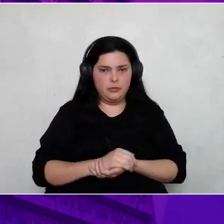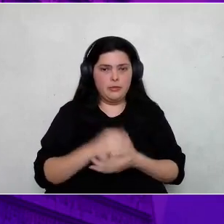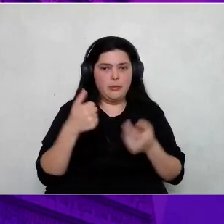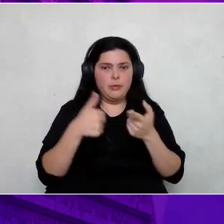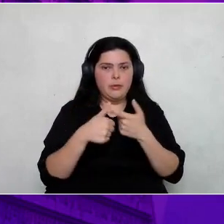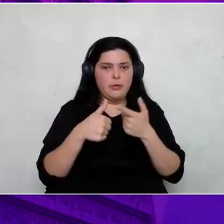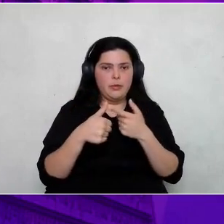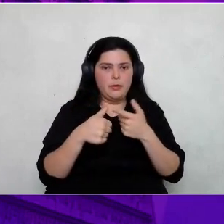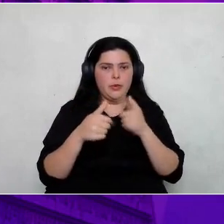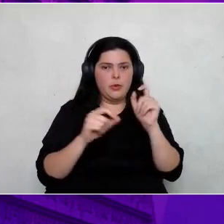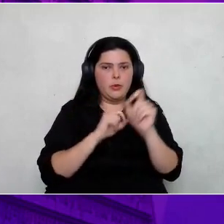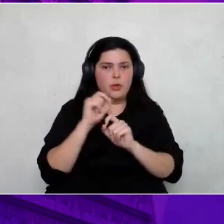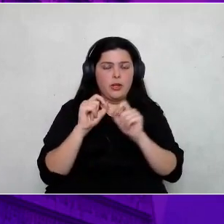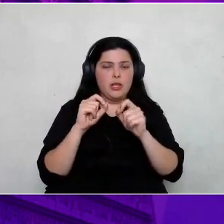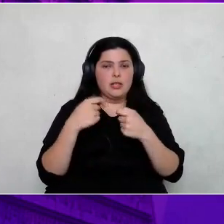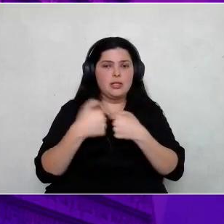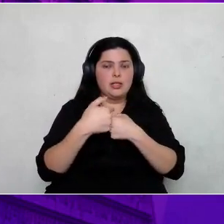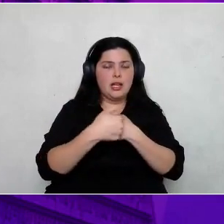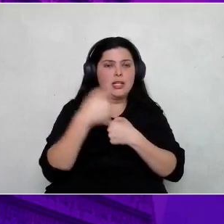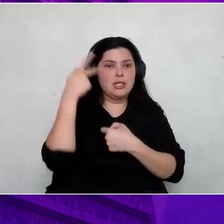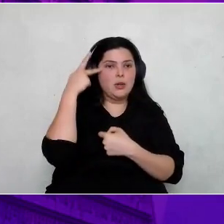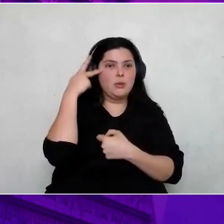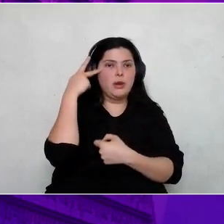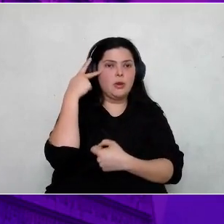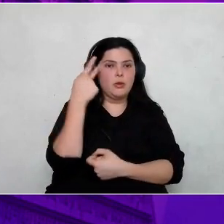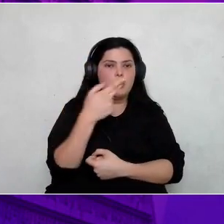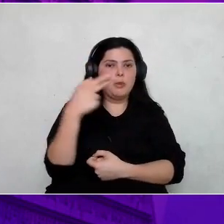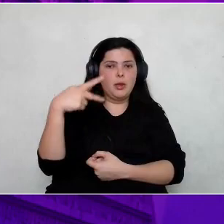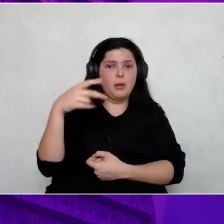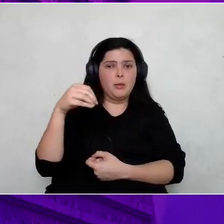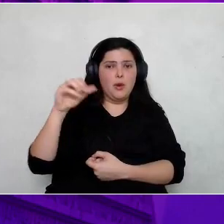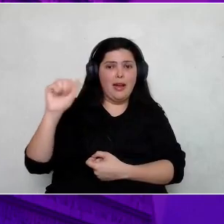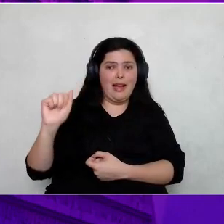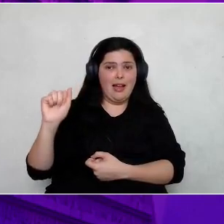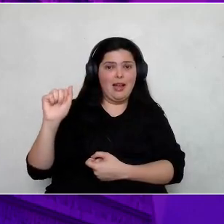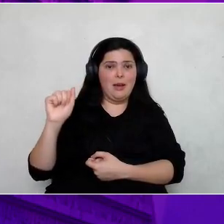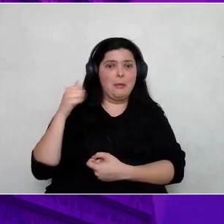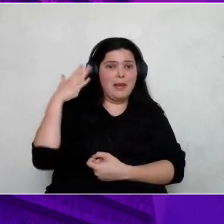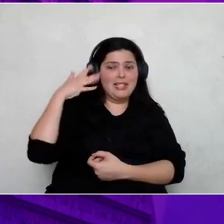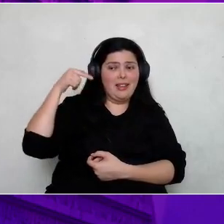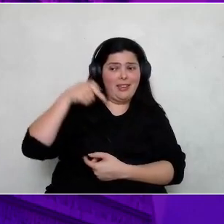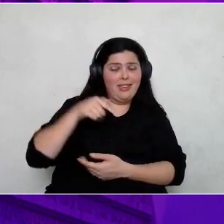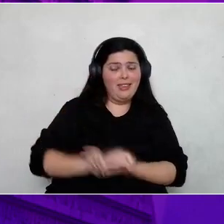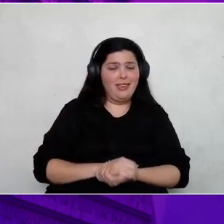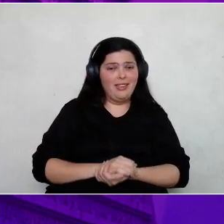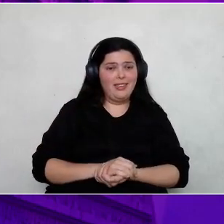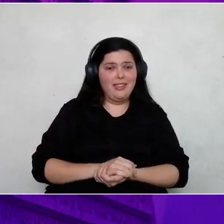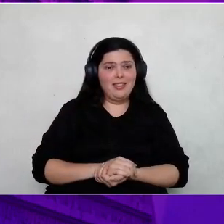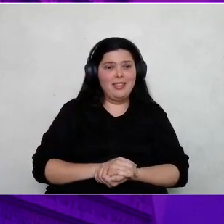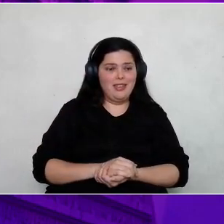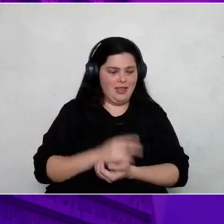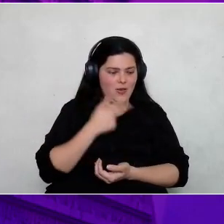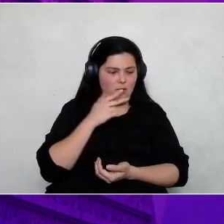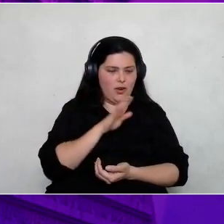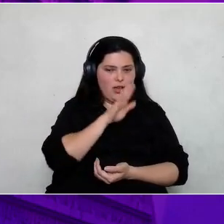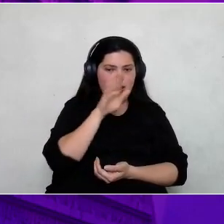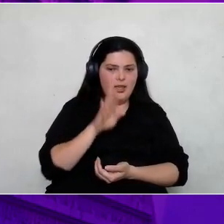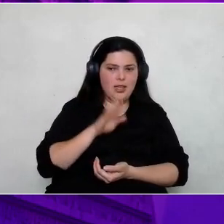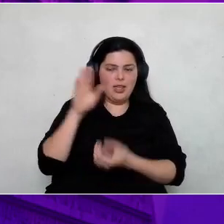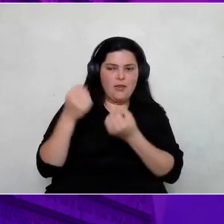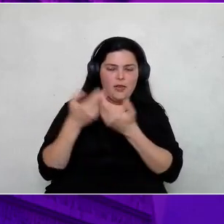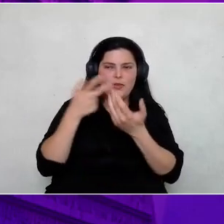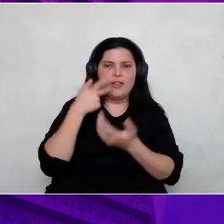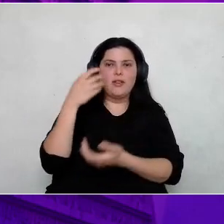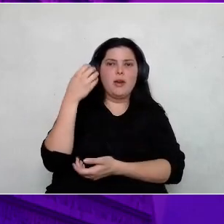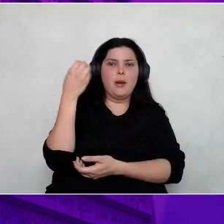vim de uma cidade de São Paulo chamada Poá, para palestrar aqui. E todas as vezes que eu ia em evento e eu falava de Poá, as pessoas pensavam